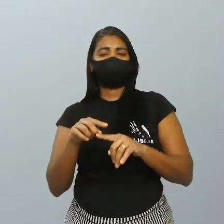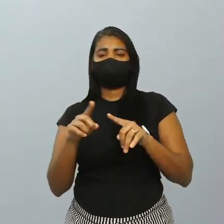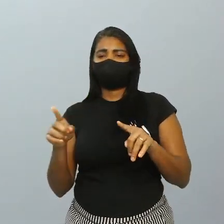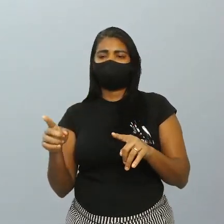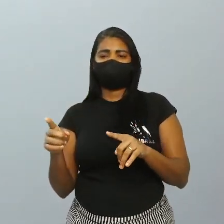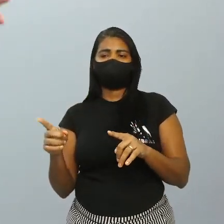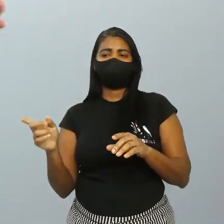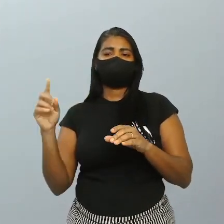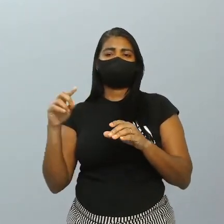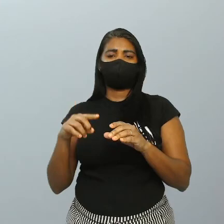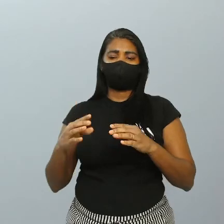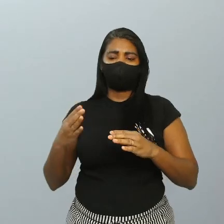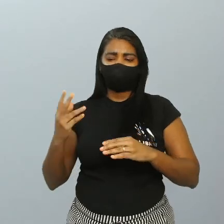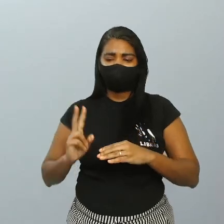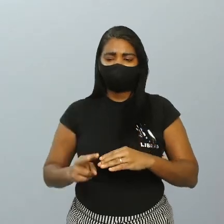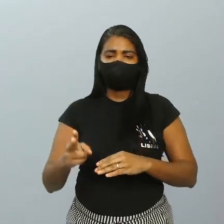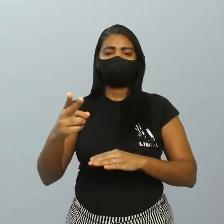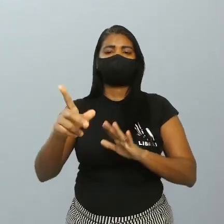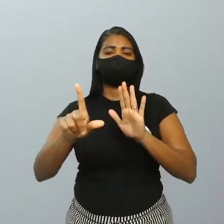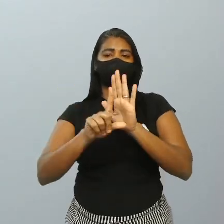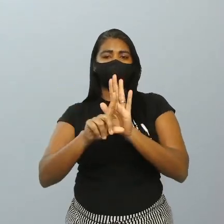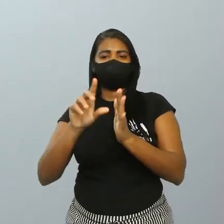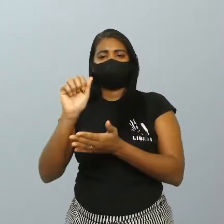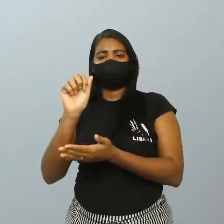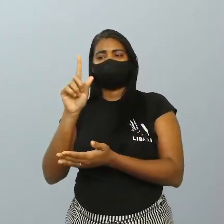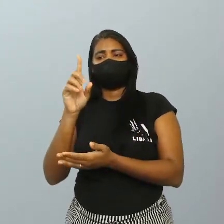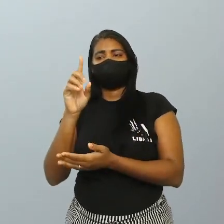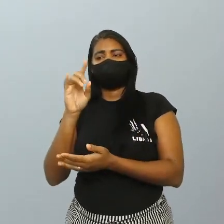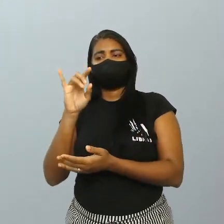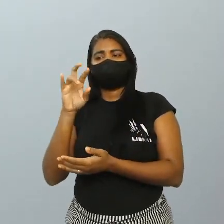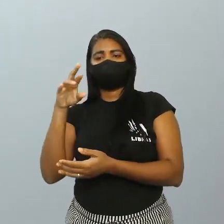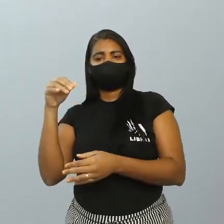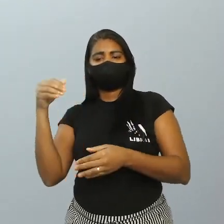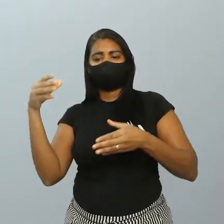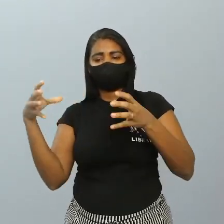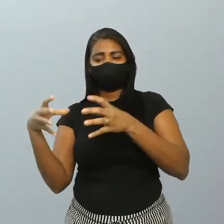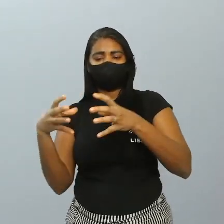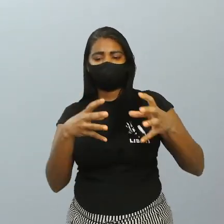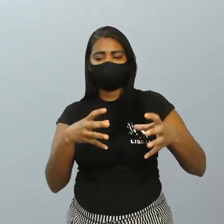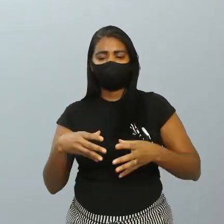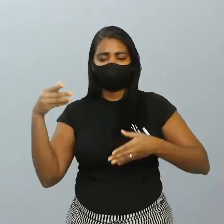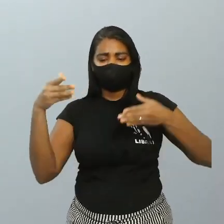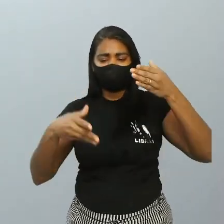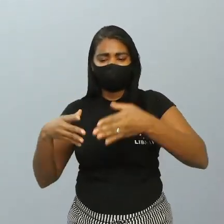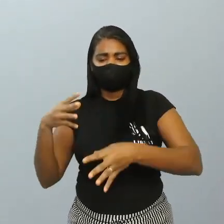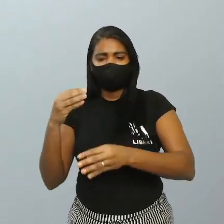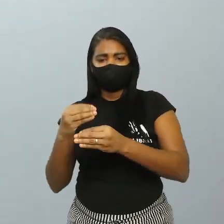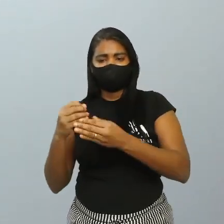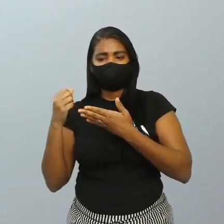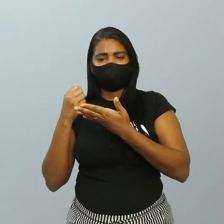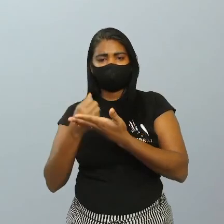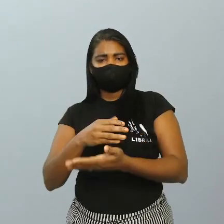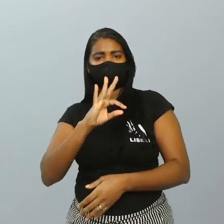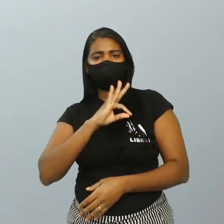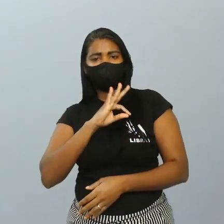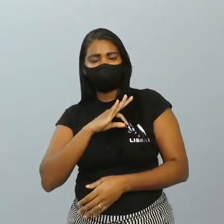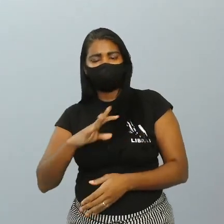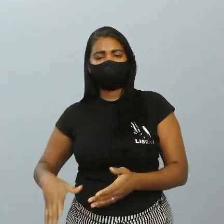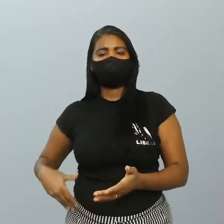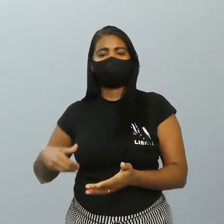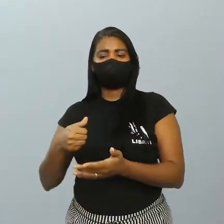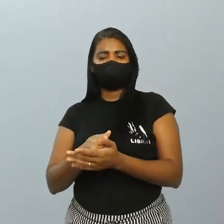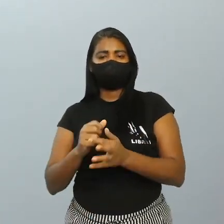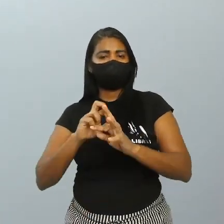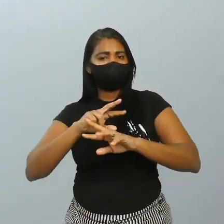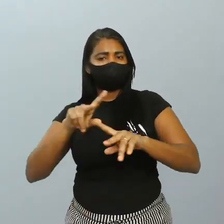Então, dentro dessa lei, Aldir Blanc, dentro desses grupos que participaram, que eu falei aqui, do Magilute,